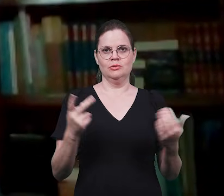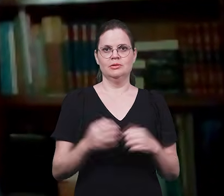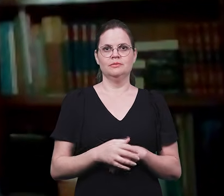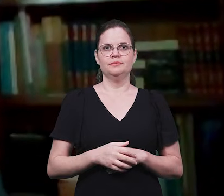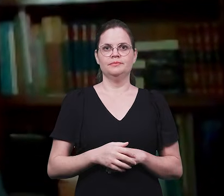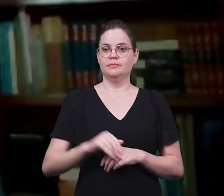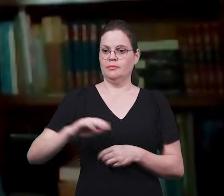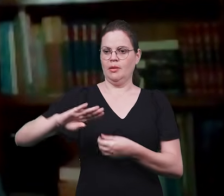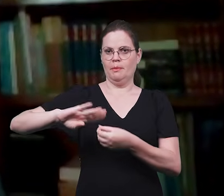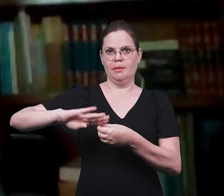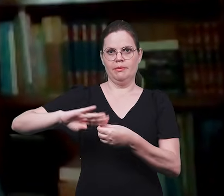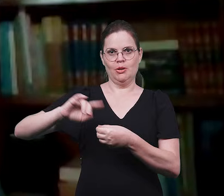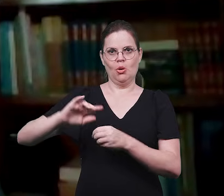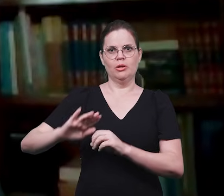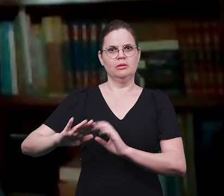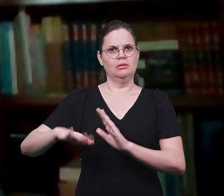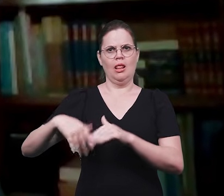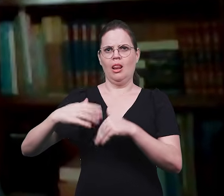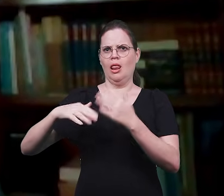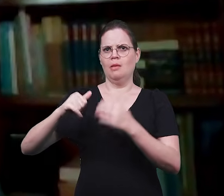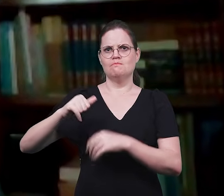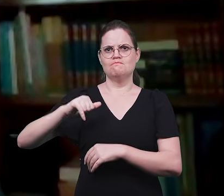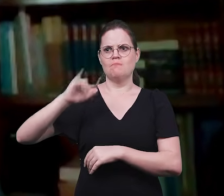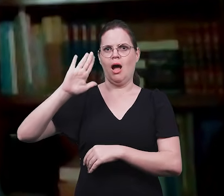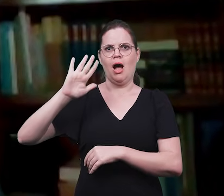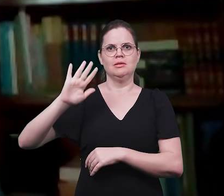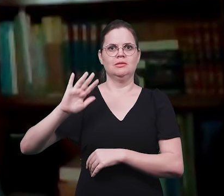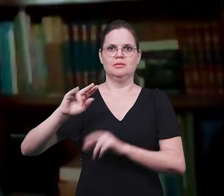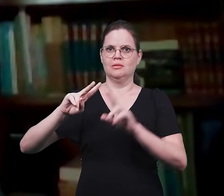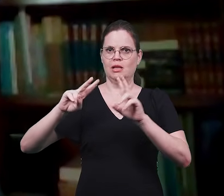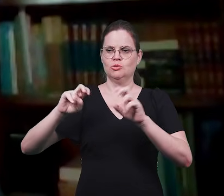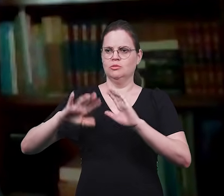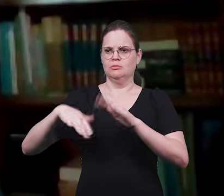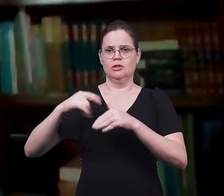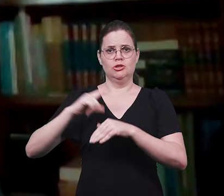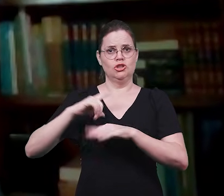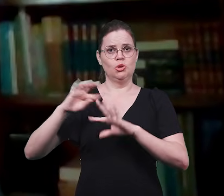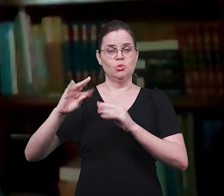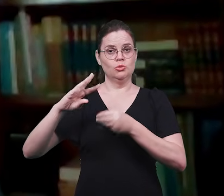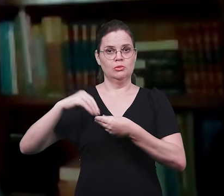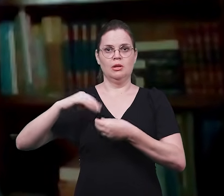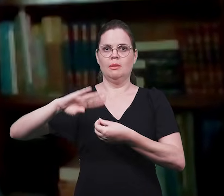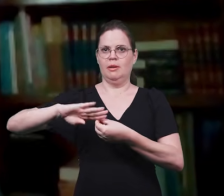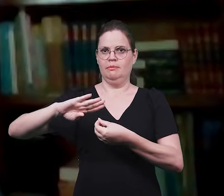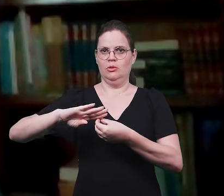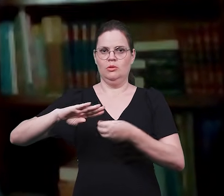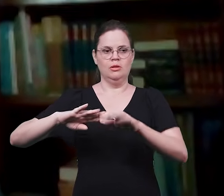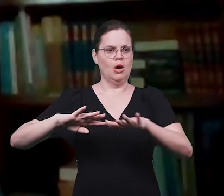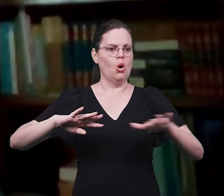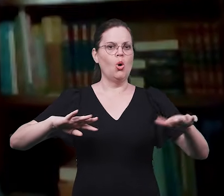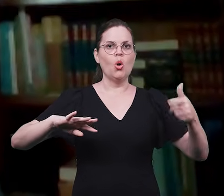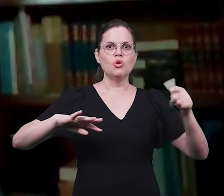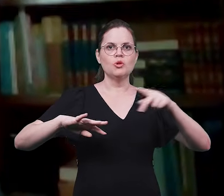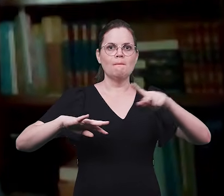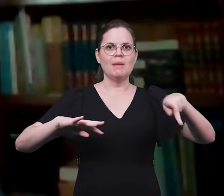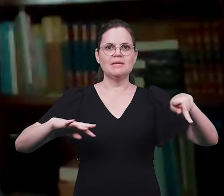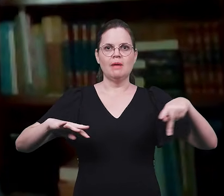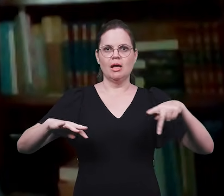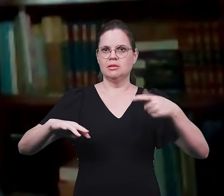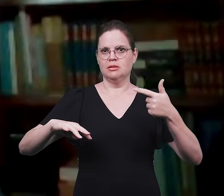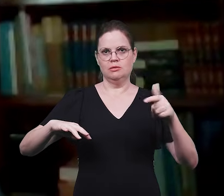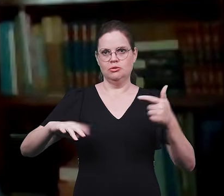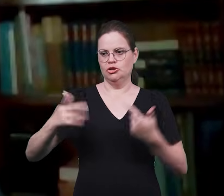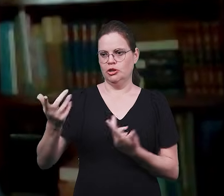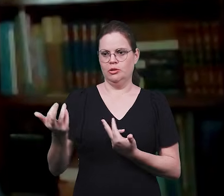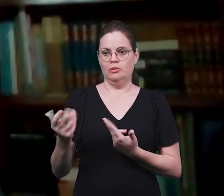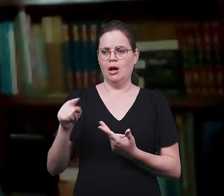mundo, nós vemos, primeiro, ela era evoluída para todos os padrões da época. Ou seja, na Babilônia tinha tudo. Havia